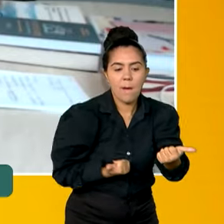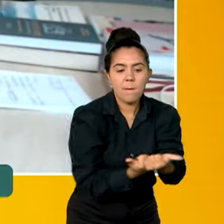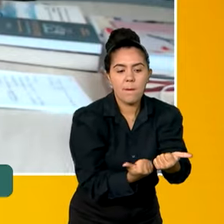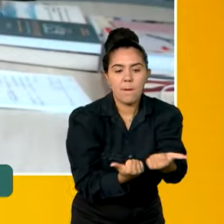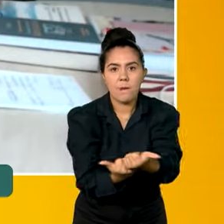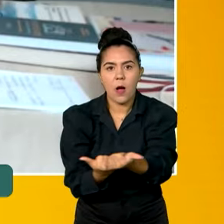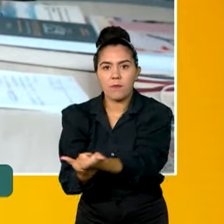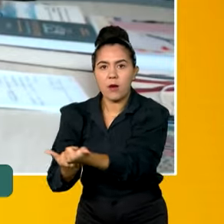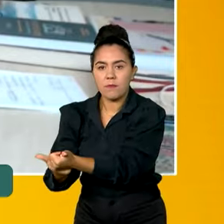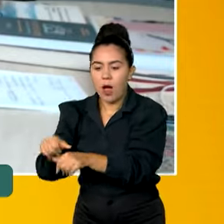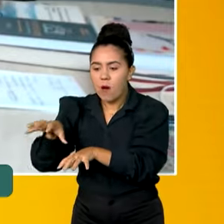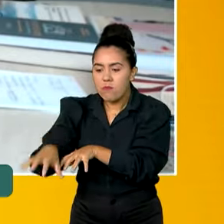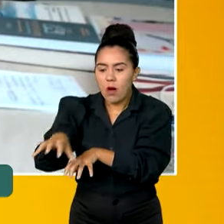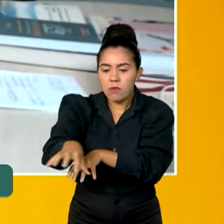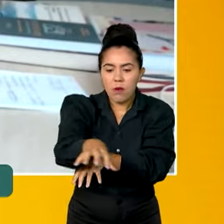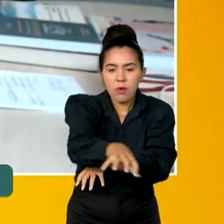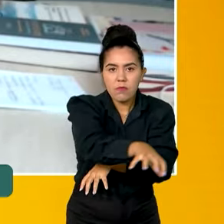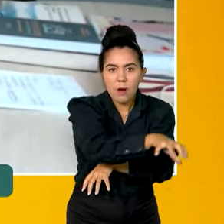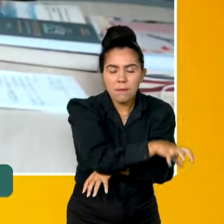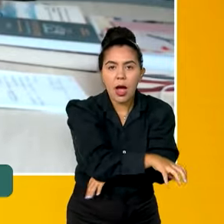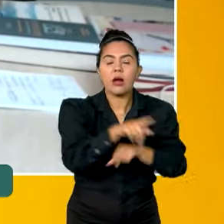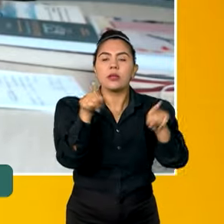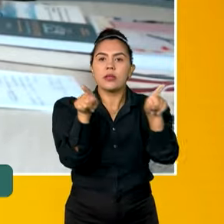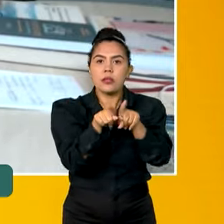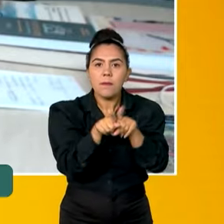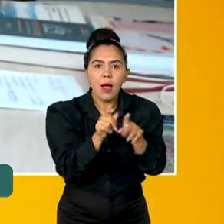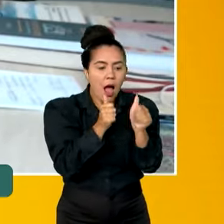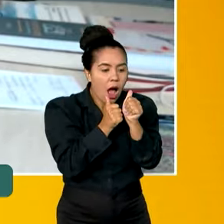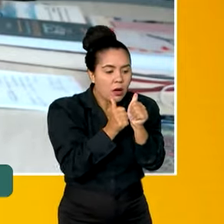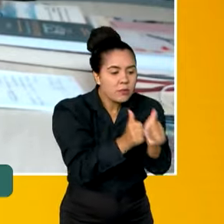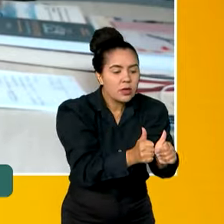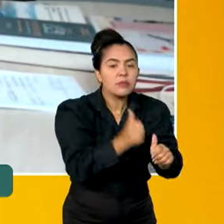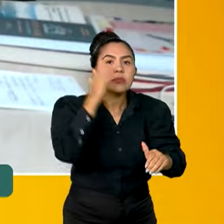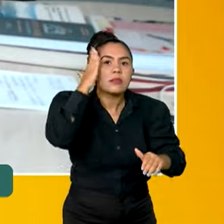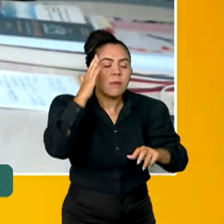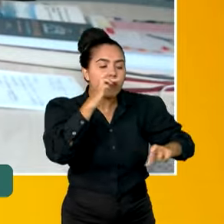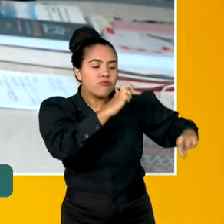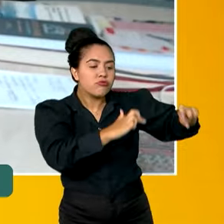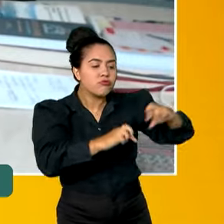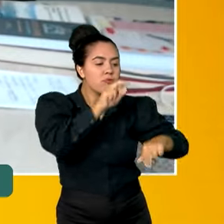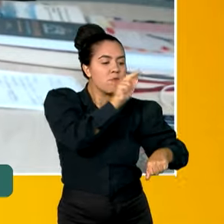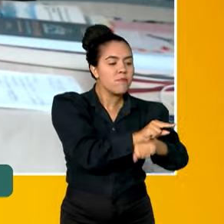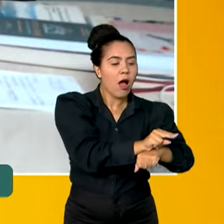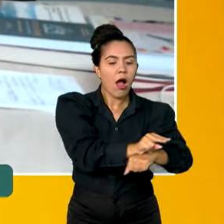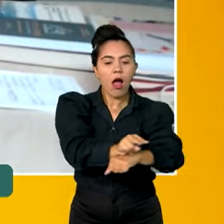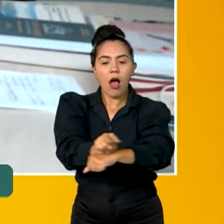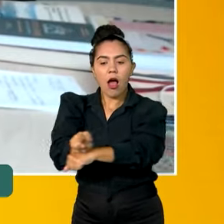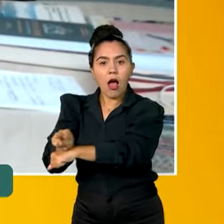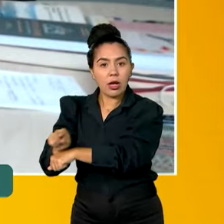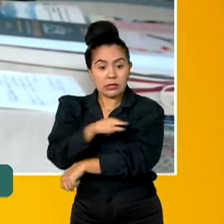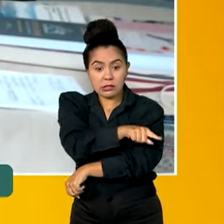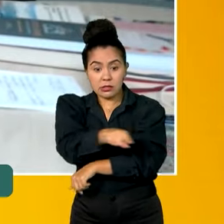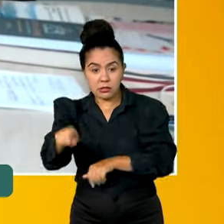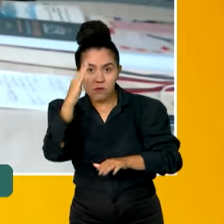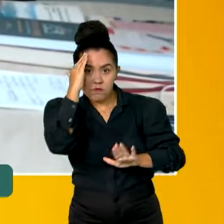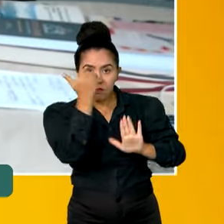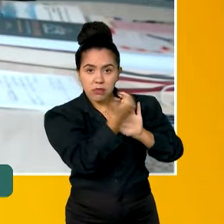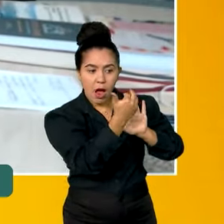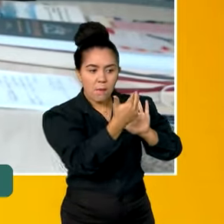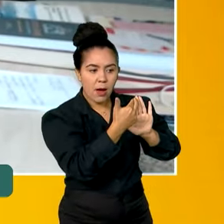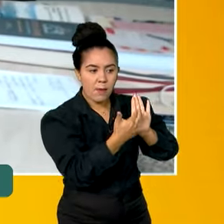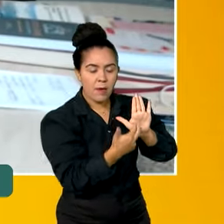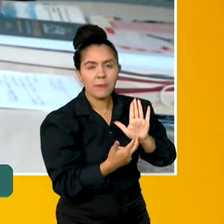e acompanhamento também do cumprimento das obrigações legais de transparência ativa. Então, nós fazemos, por